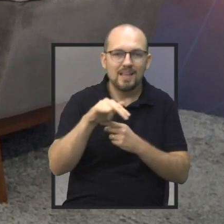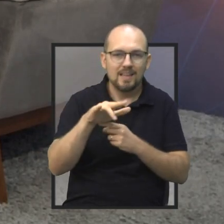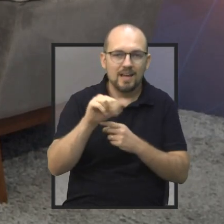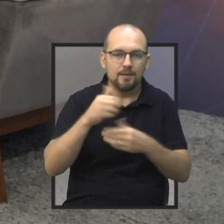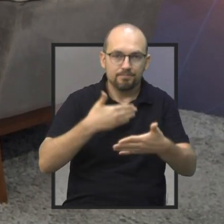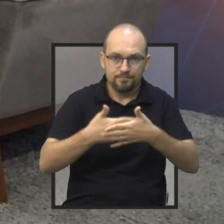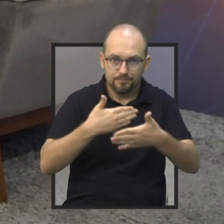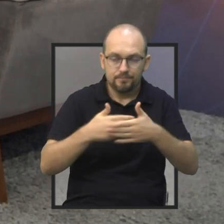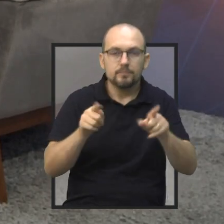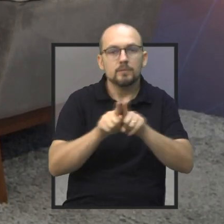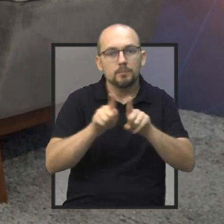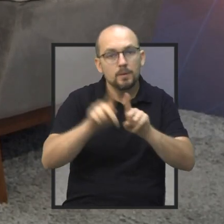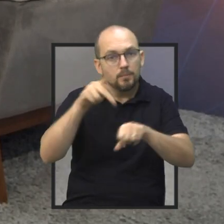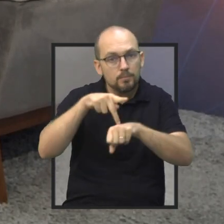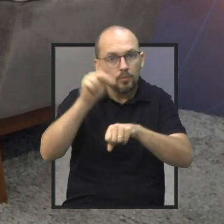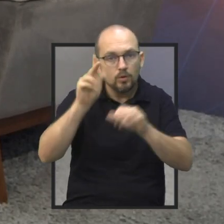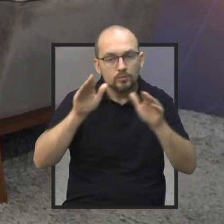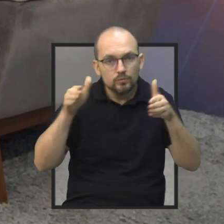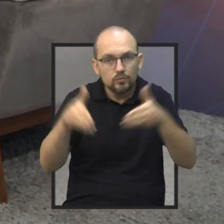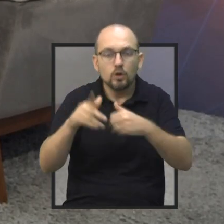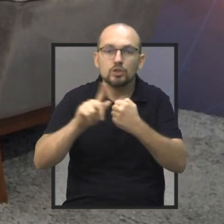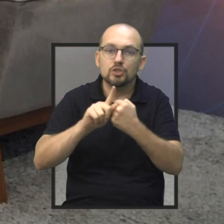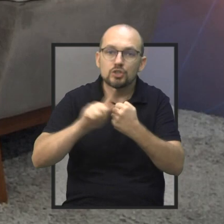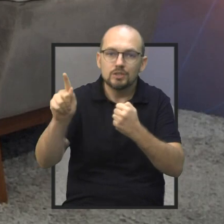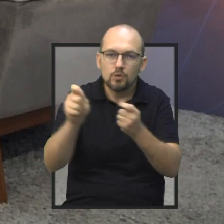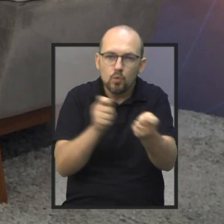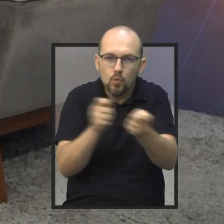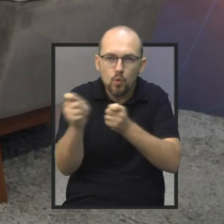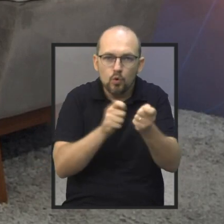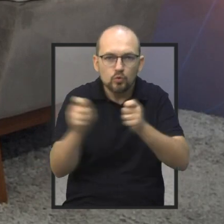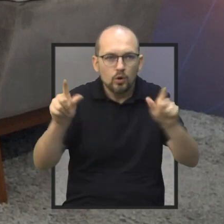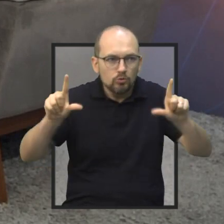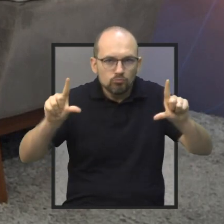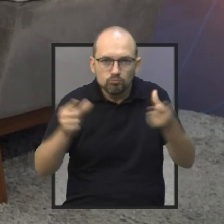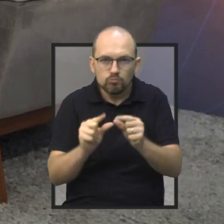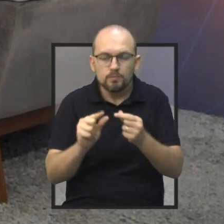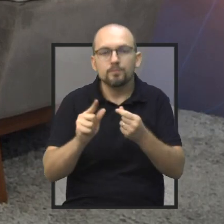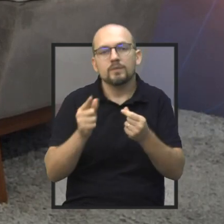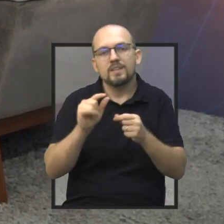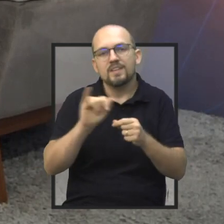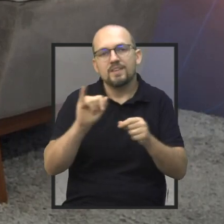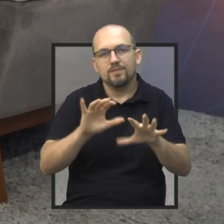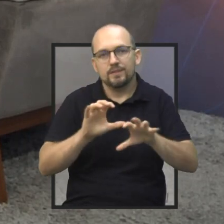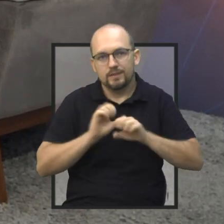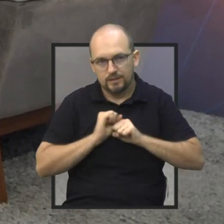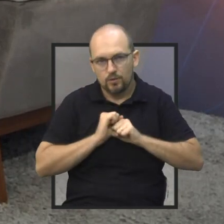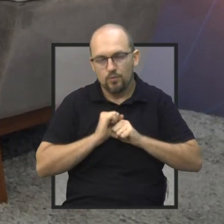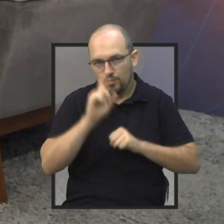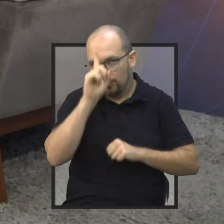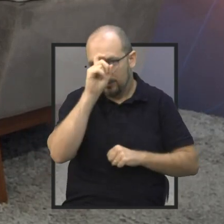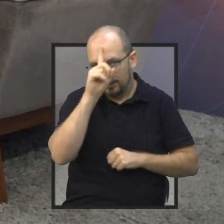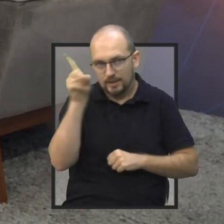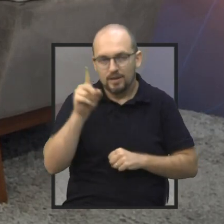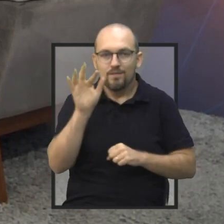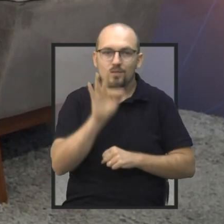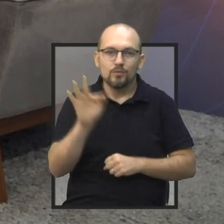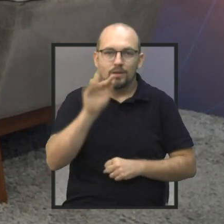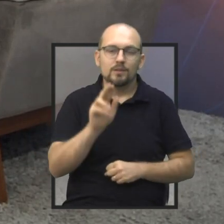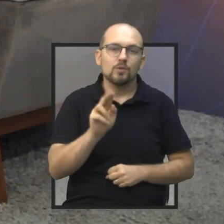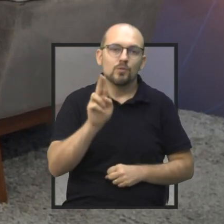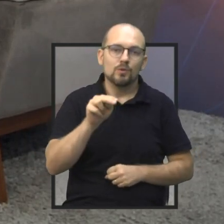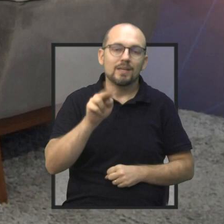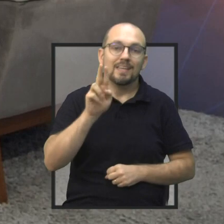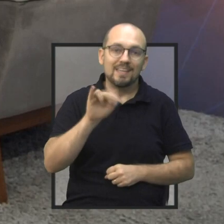e pós-graduação em gestão de controle e infecção hospitalar pela Faculdade Inesp. Doutora Luísa, eu queria agradecer a